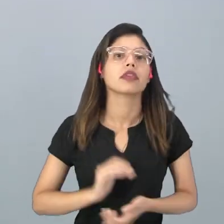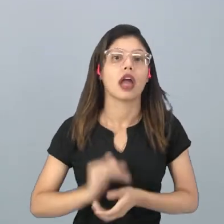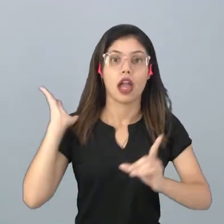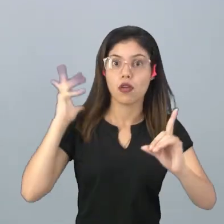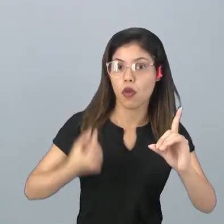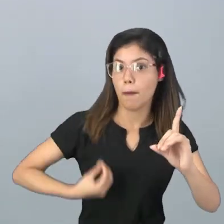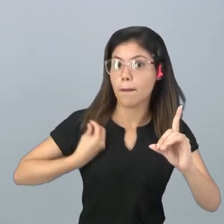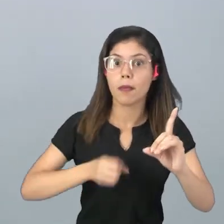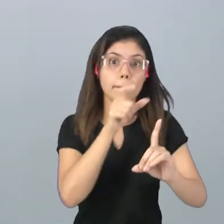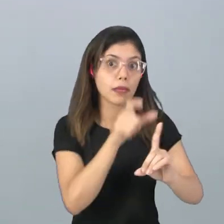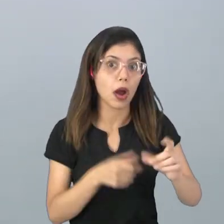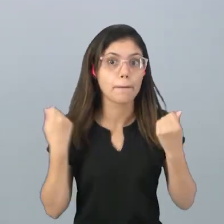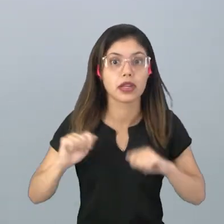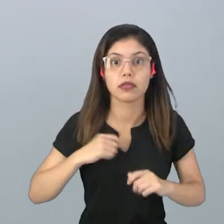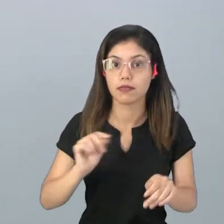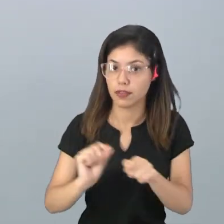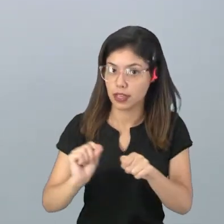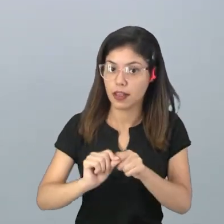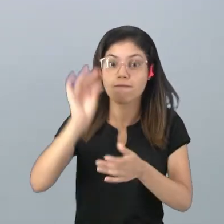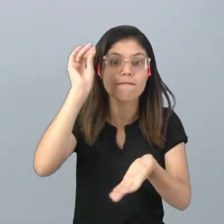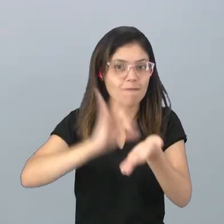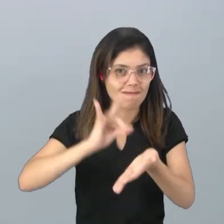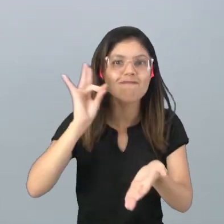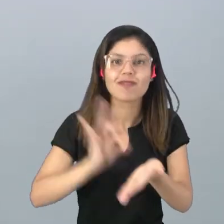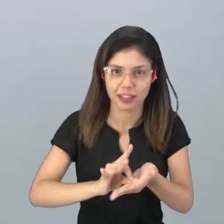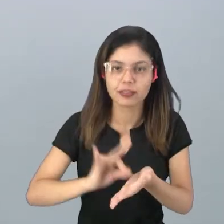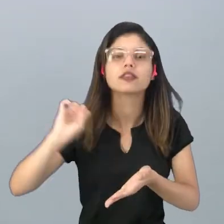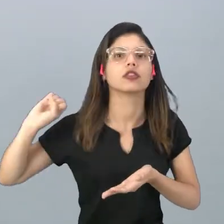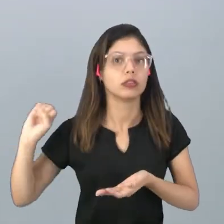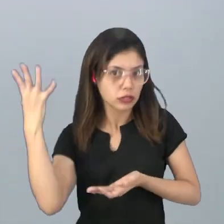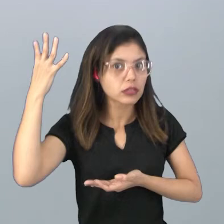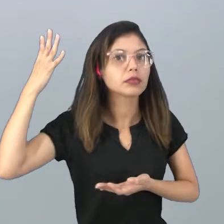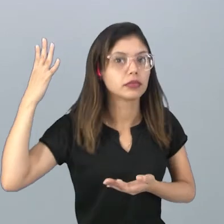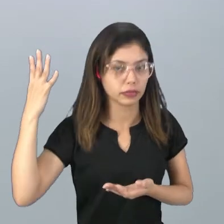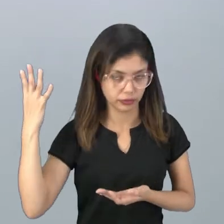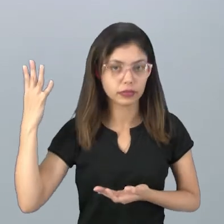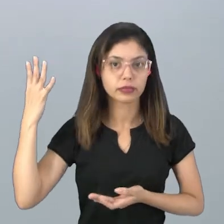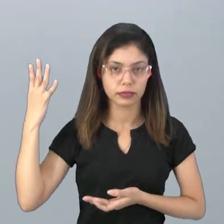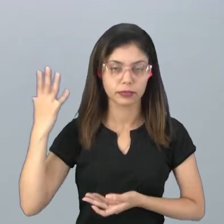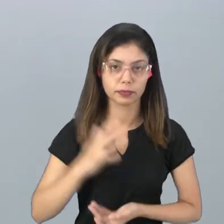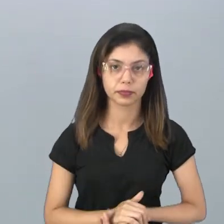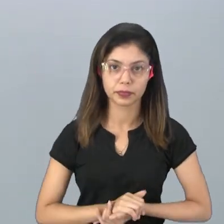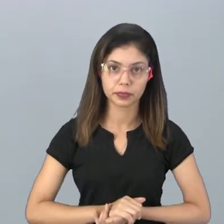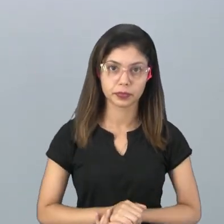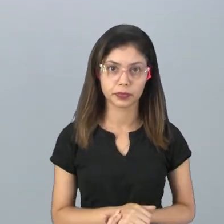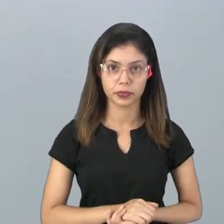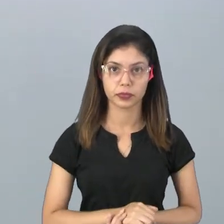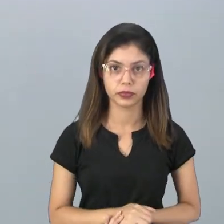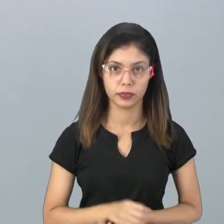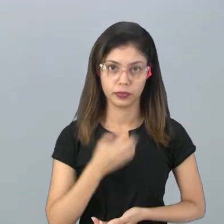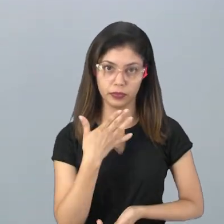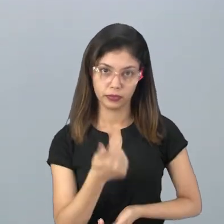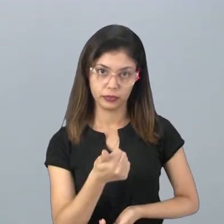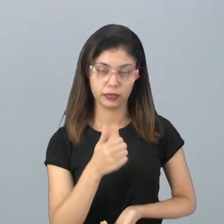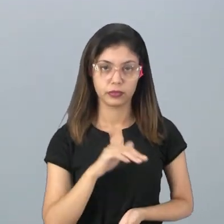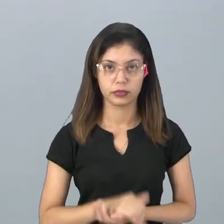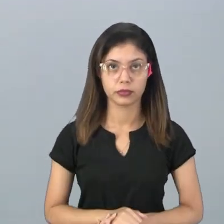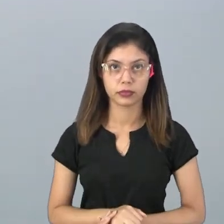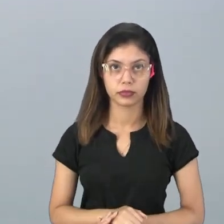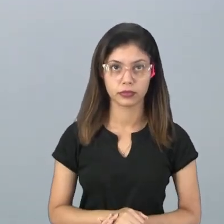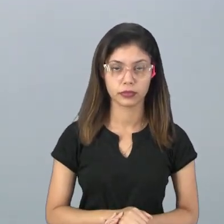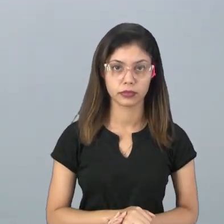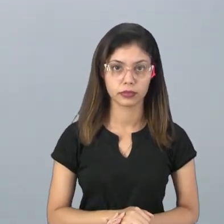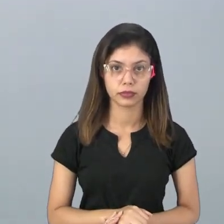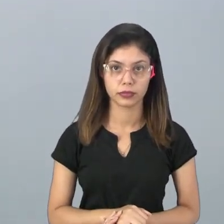A biografia, eu preciso fazer essa coleta de realmente fatos verídicos, ou seja, fatos reais, que realmente aconteceram,